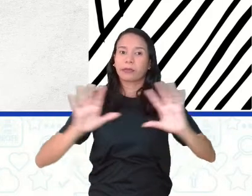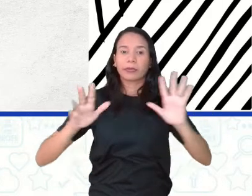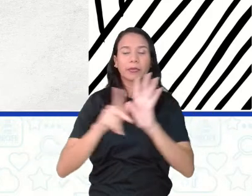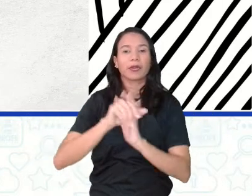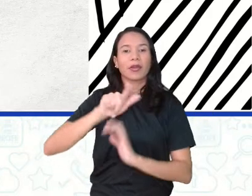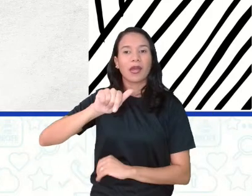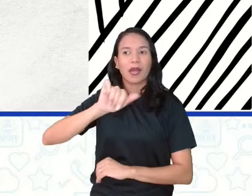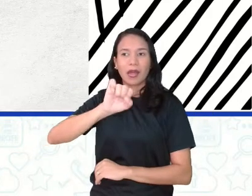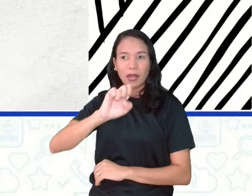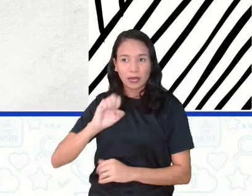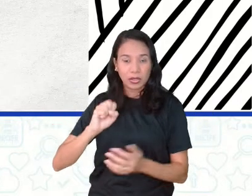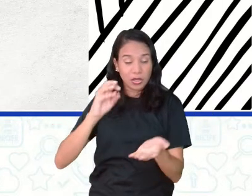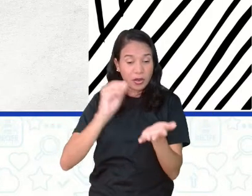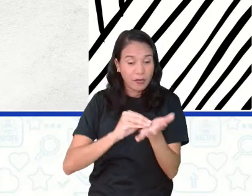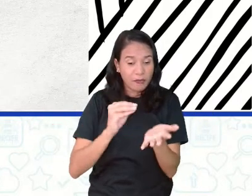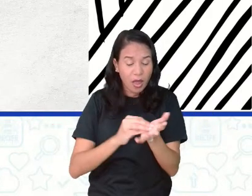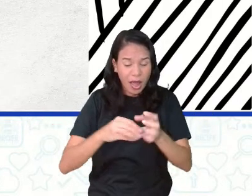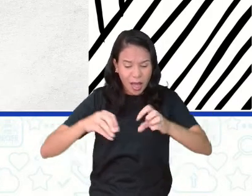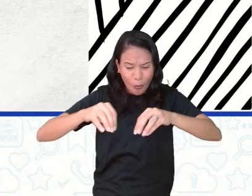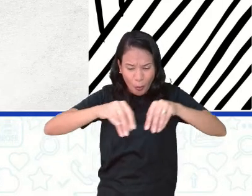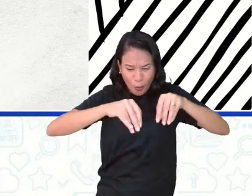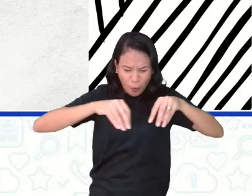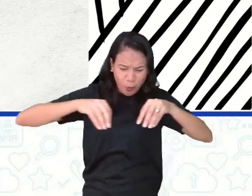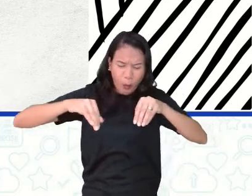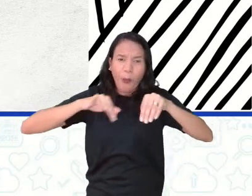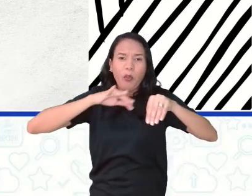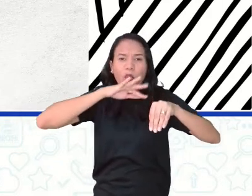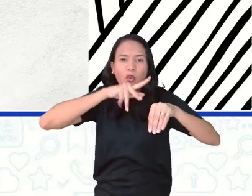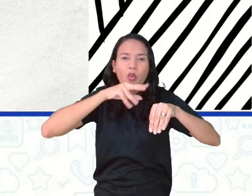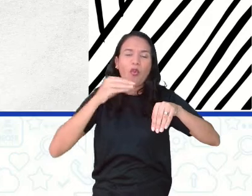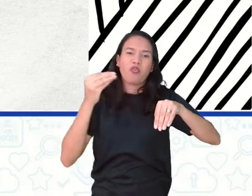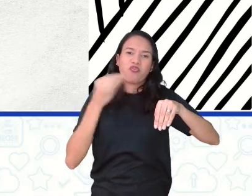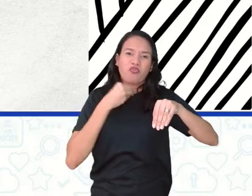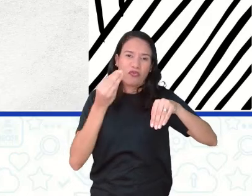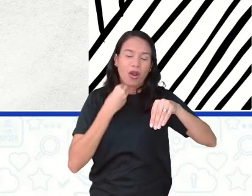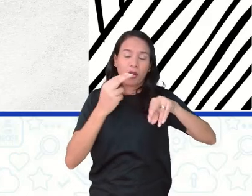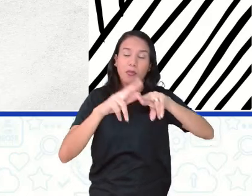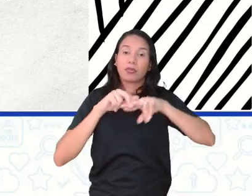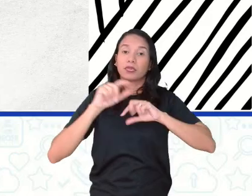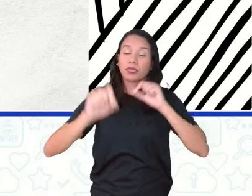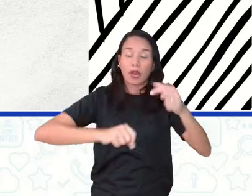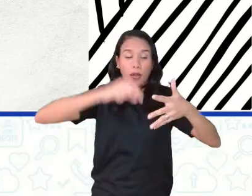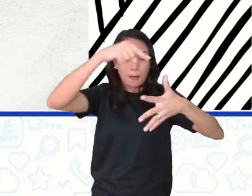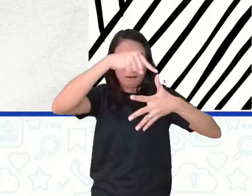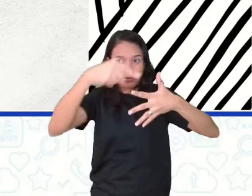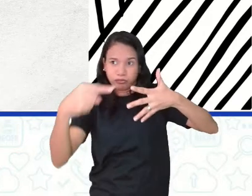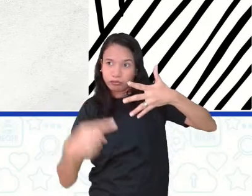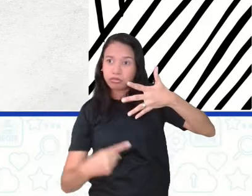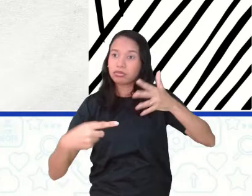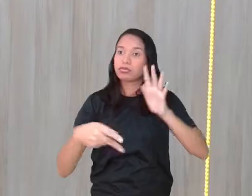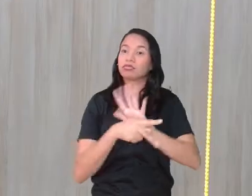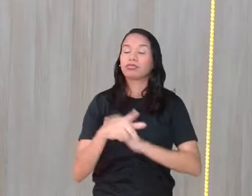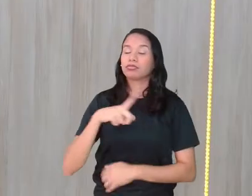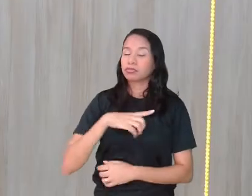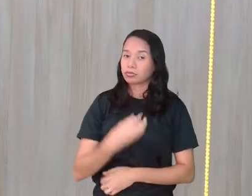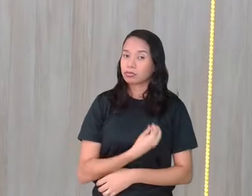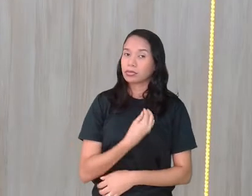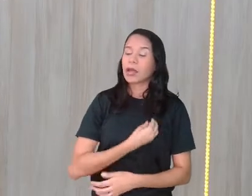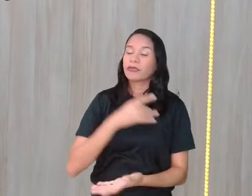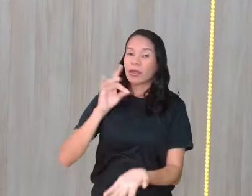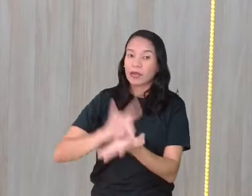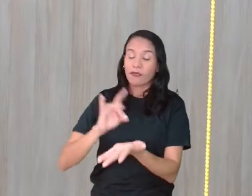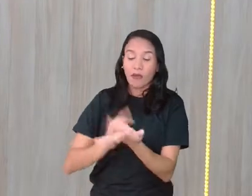o esgotamento do solo. Então, essas consequências, né, esses impactos ambientais, eles vão,